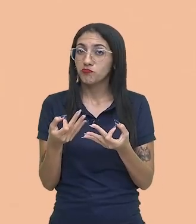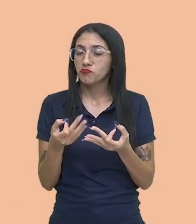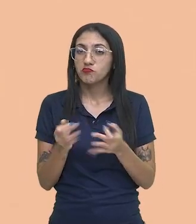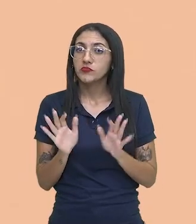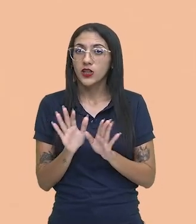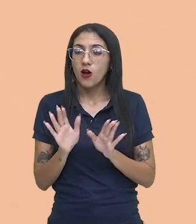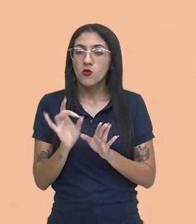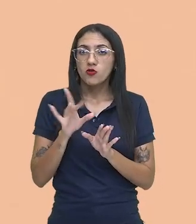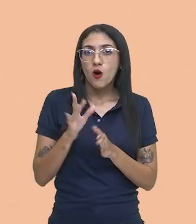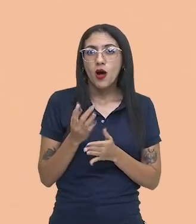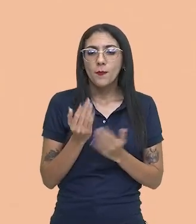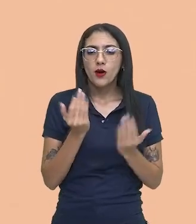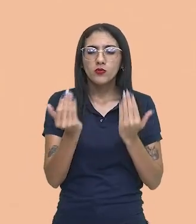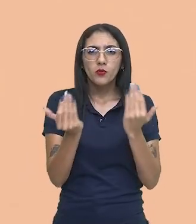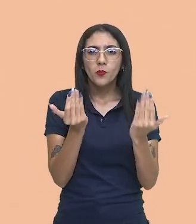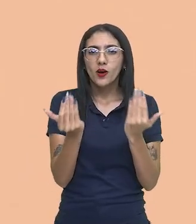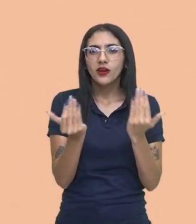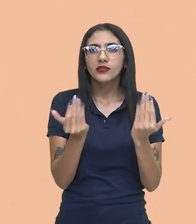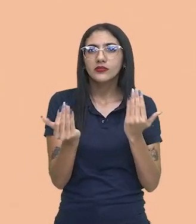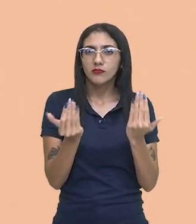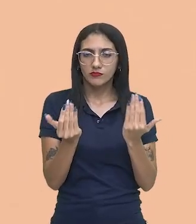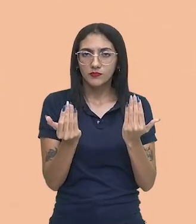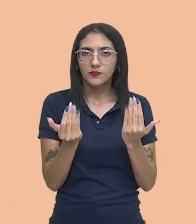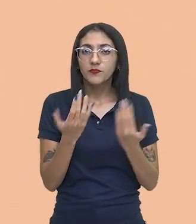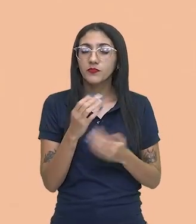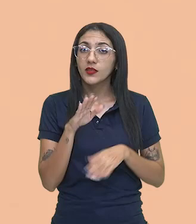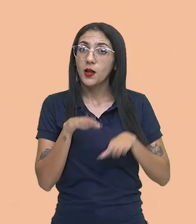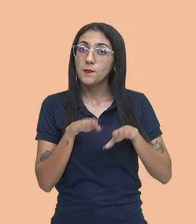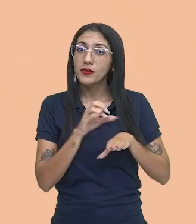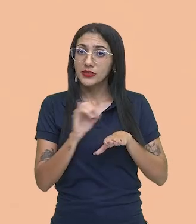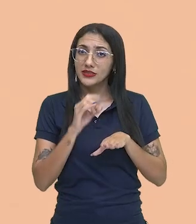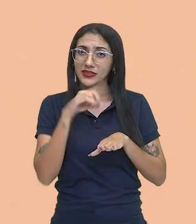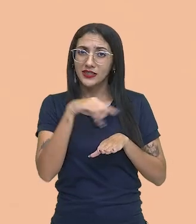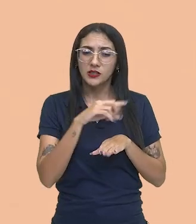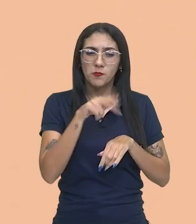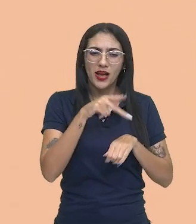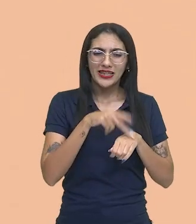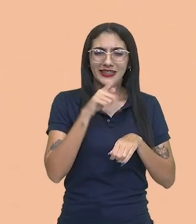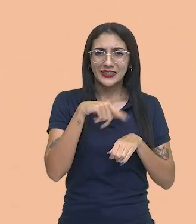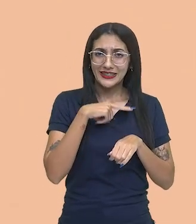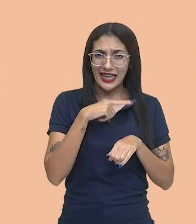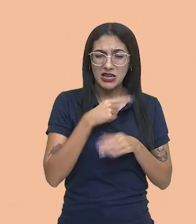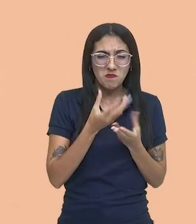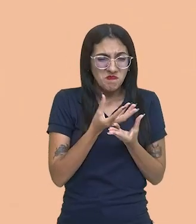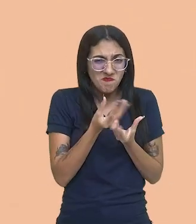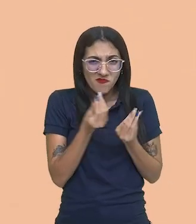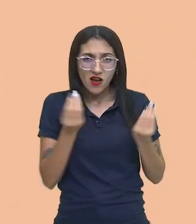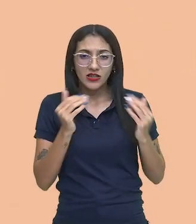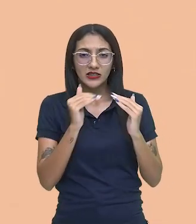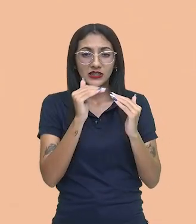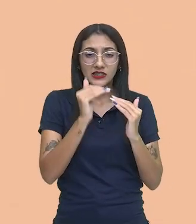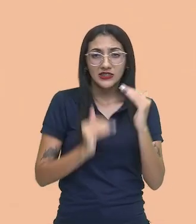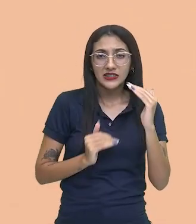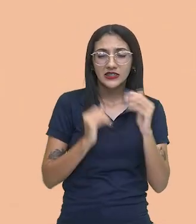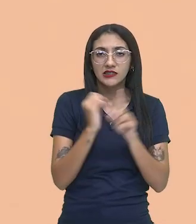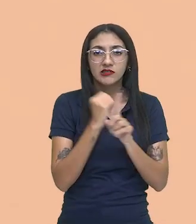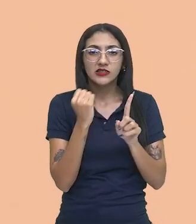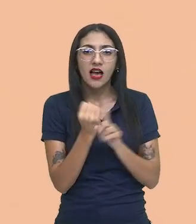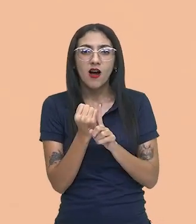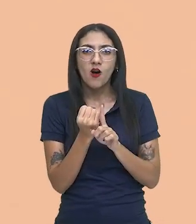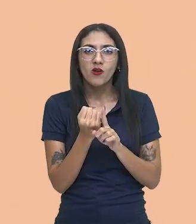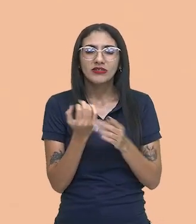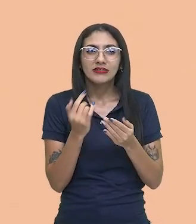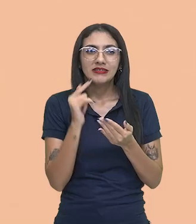de média, e quando um país tem muita desigualdade social, né, esse índice ele acaba também não sendo